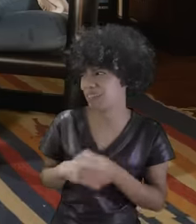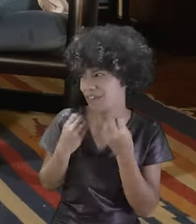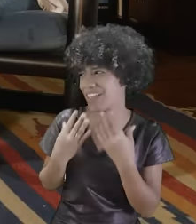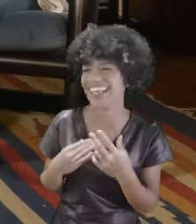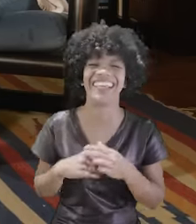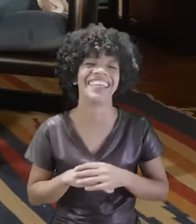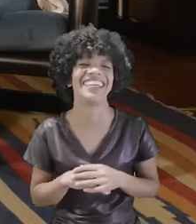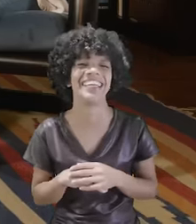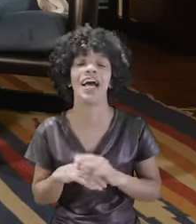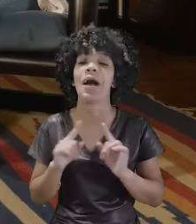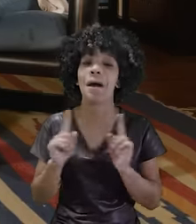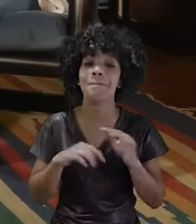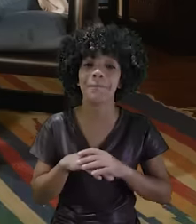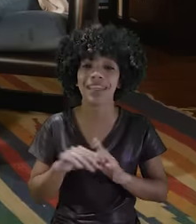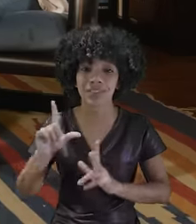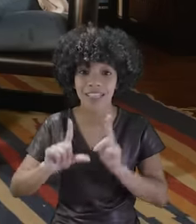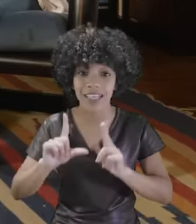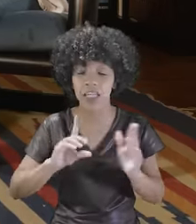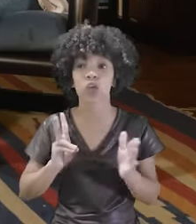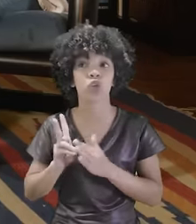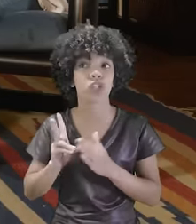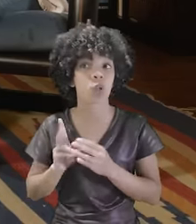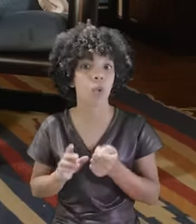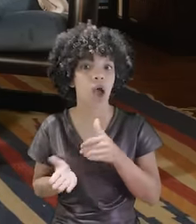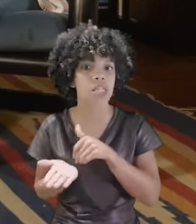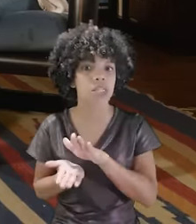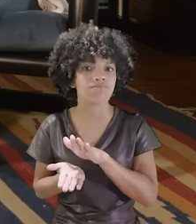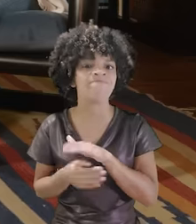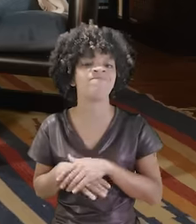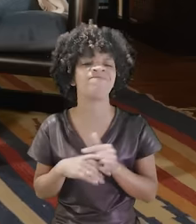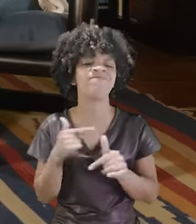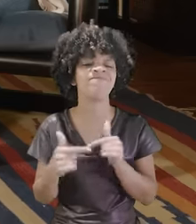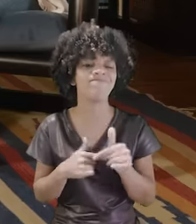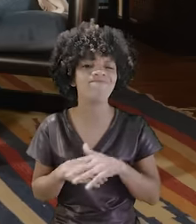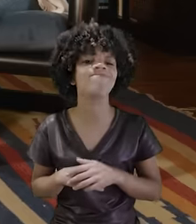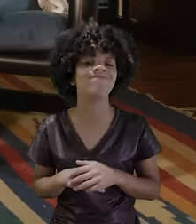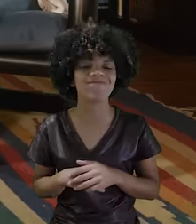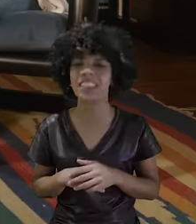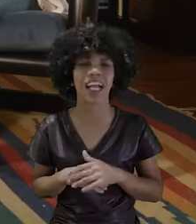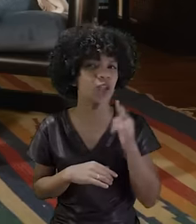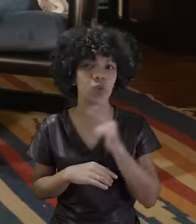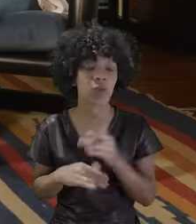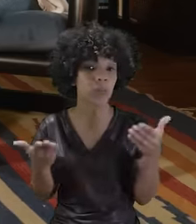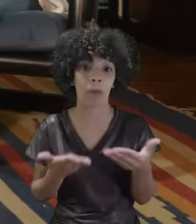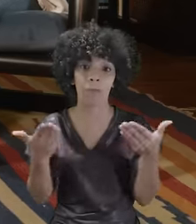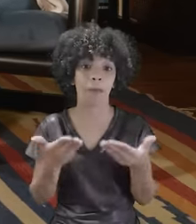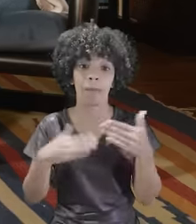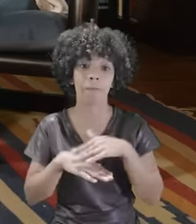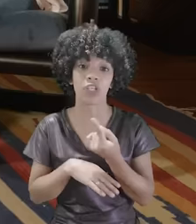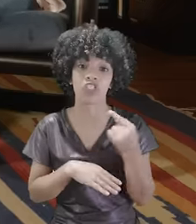bem vamos para o canal de cortes que o índio tá para ser demitido a gente trabalha com a gente ele não conseguiu